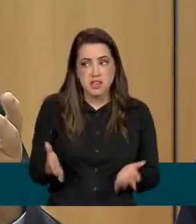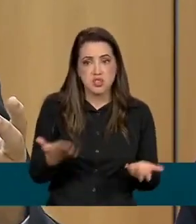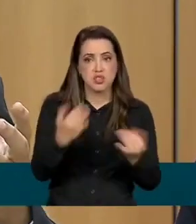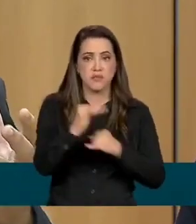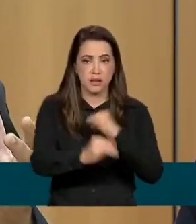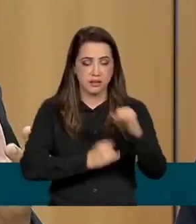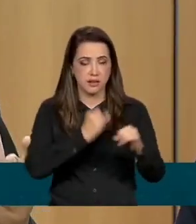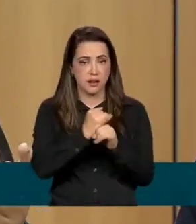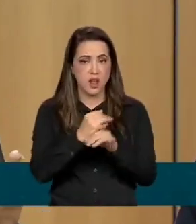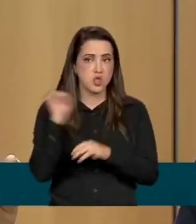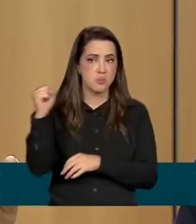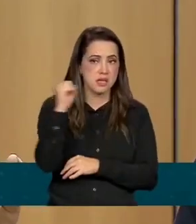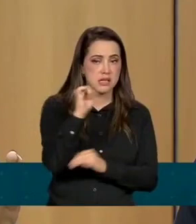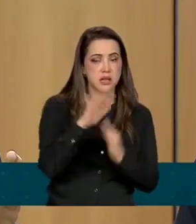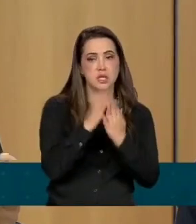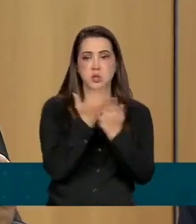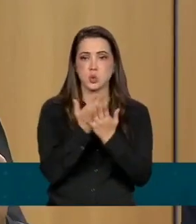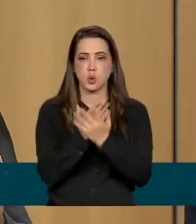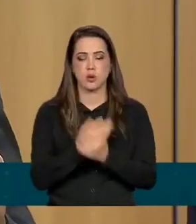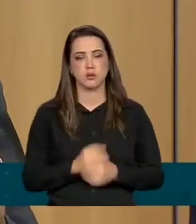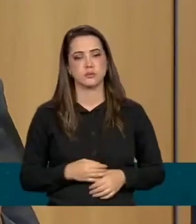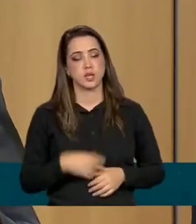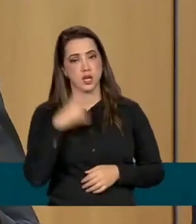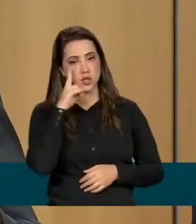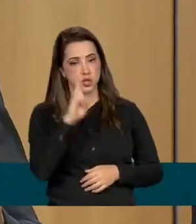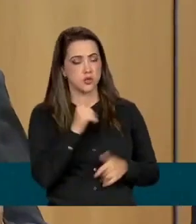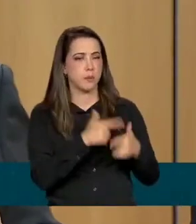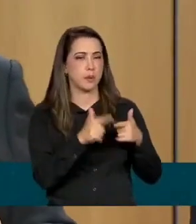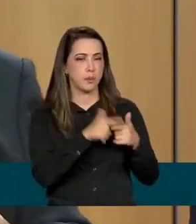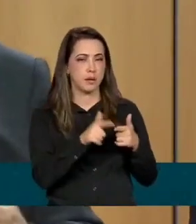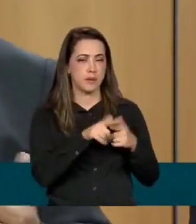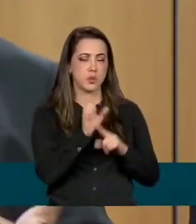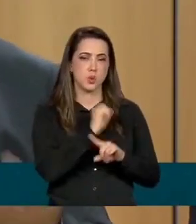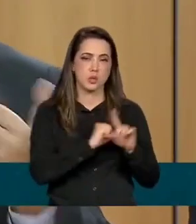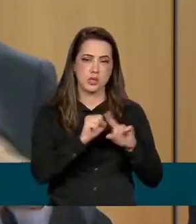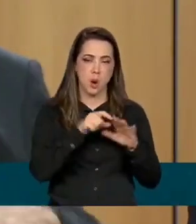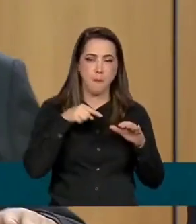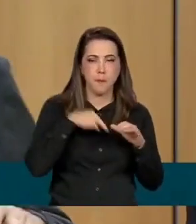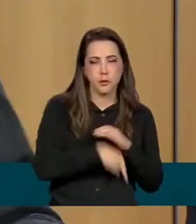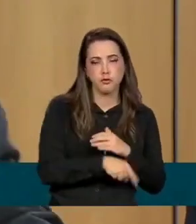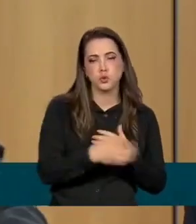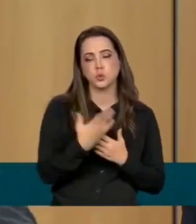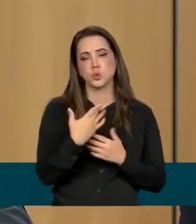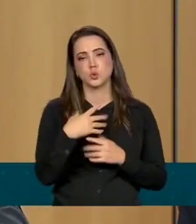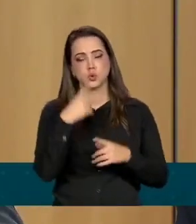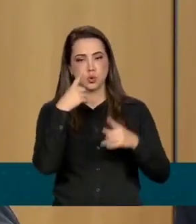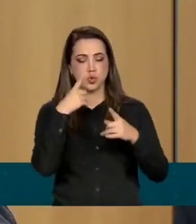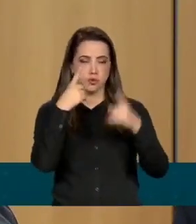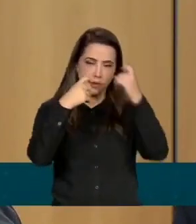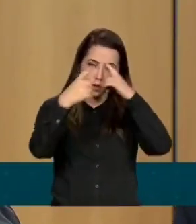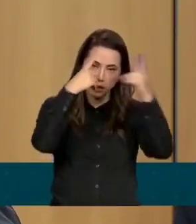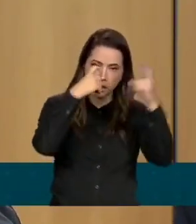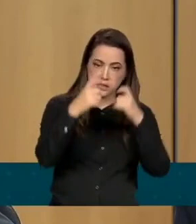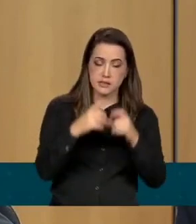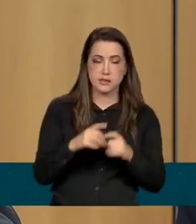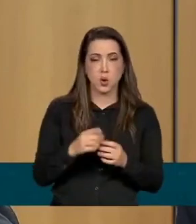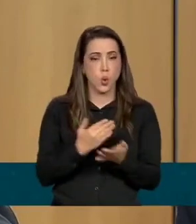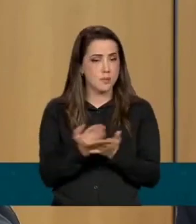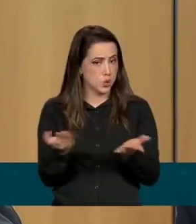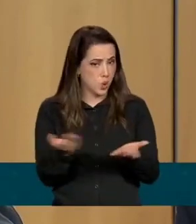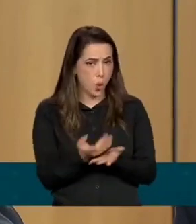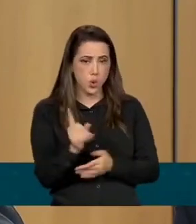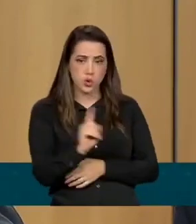avaliação, um fenômeno social profundo de violência, que não é de hoje, foi alimentado pela internet